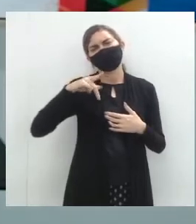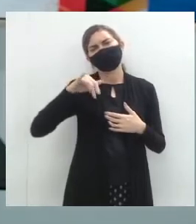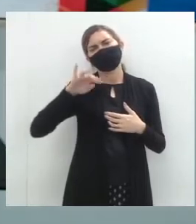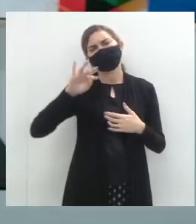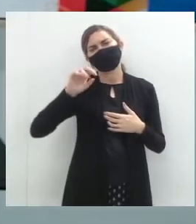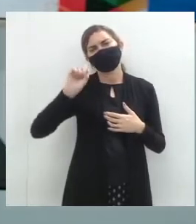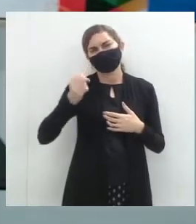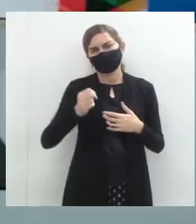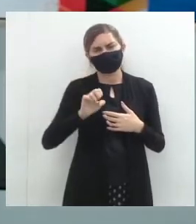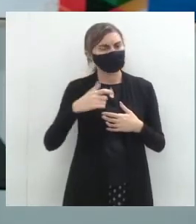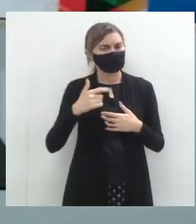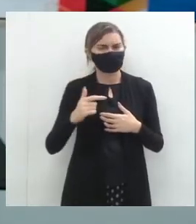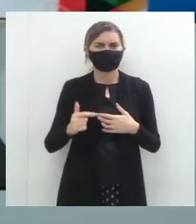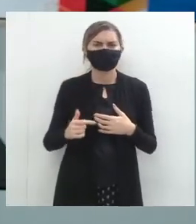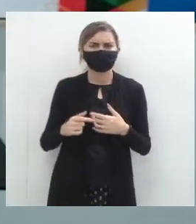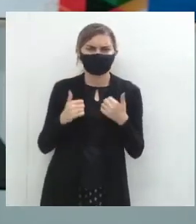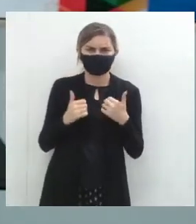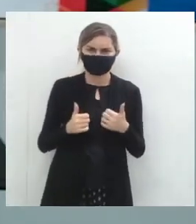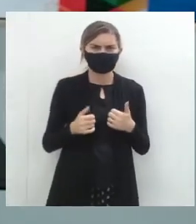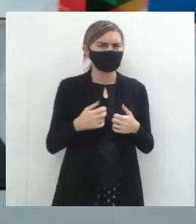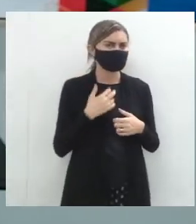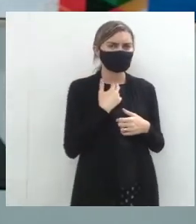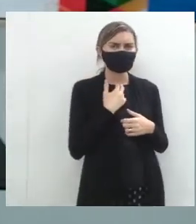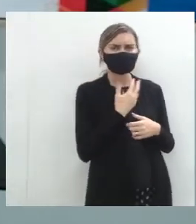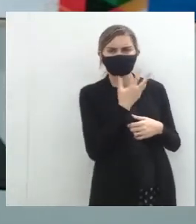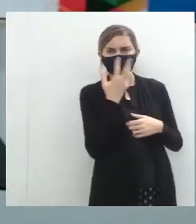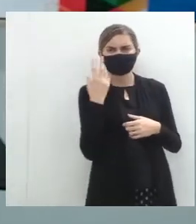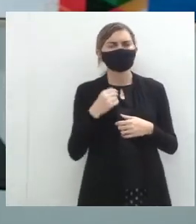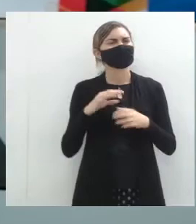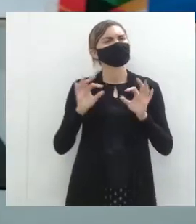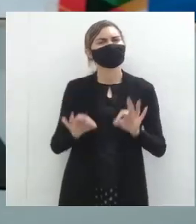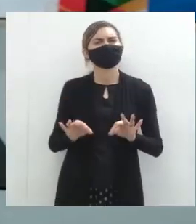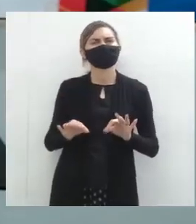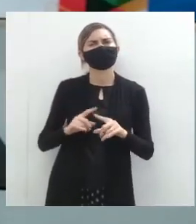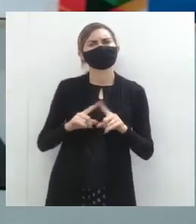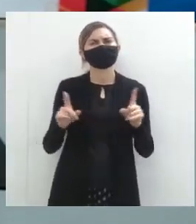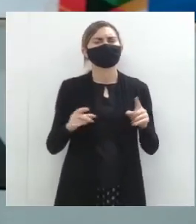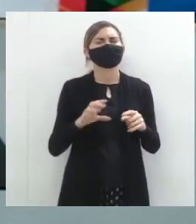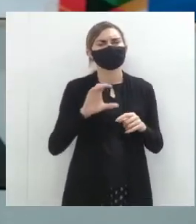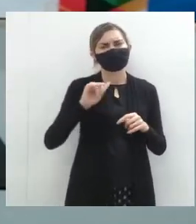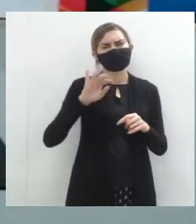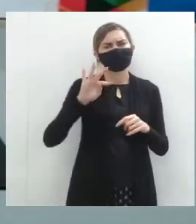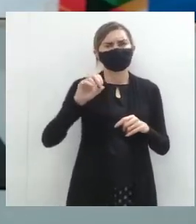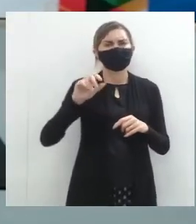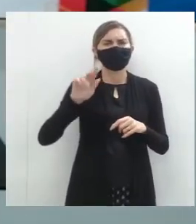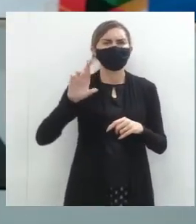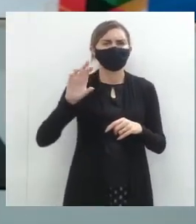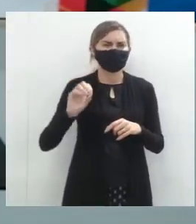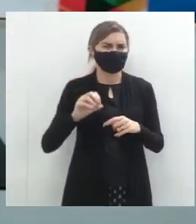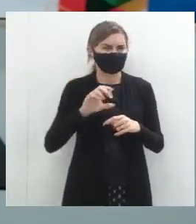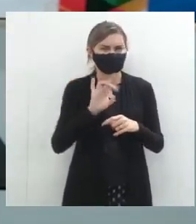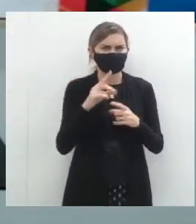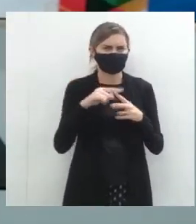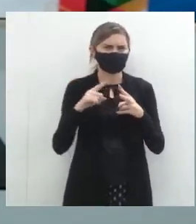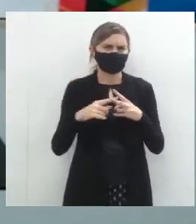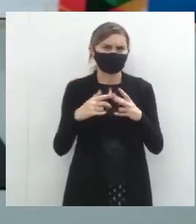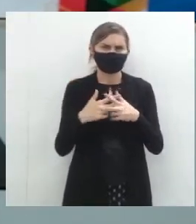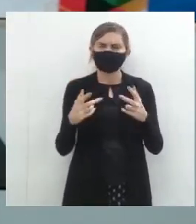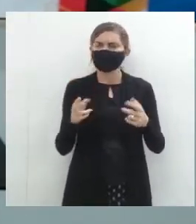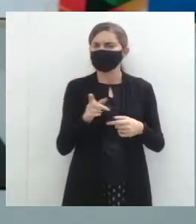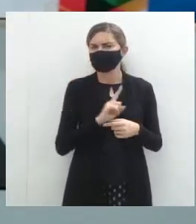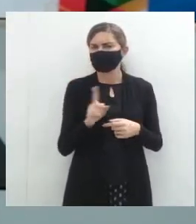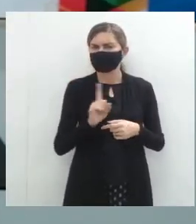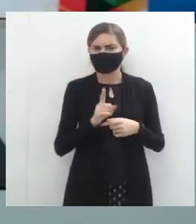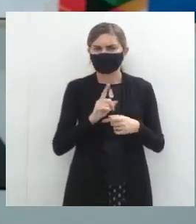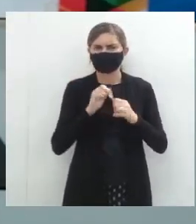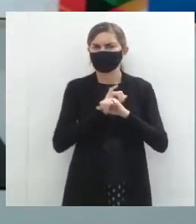tiver citocromo, não tem apoptose. Beleza? Não pode esquecer disso. Aí você vai dizer, tá, e esse citocromo só vai fazer essas duas coisas? Não. Aí deixa eu contar